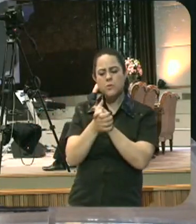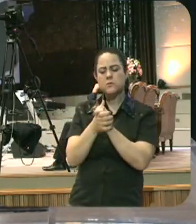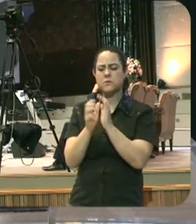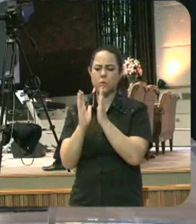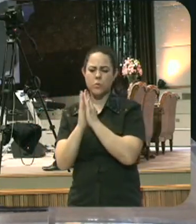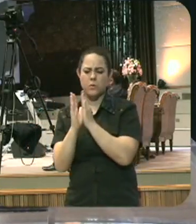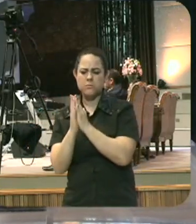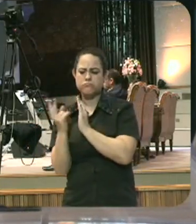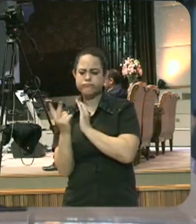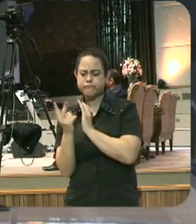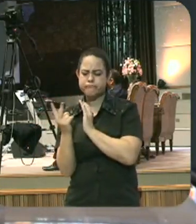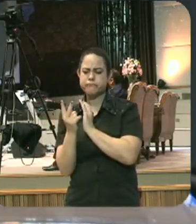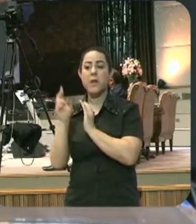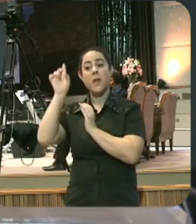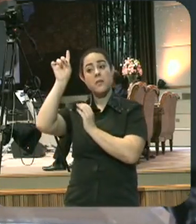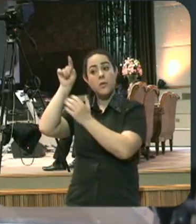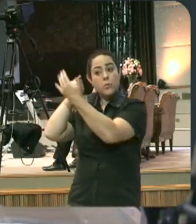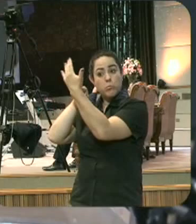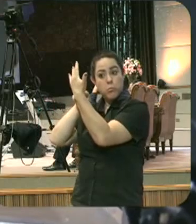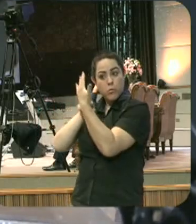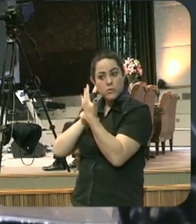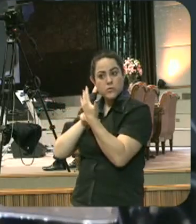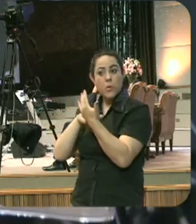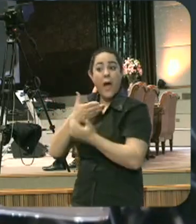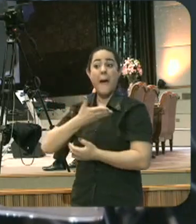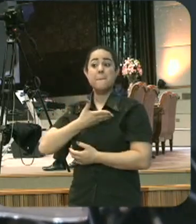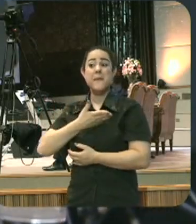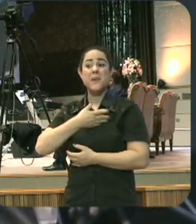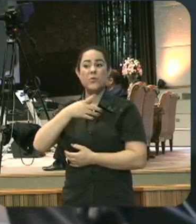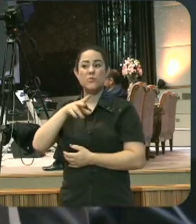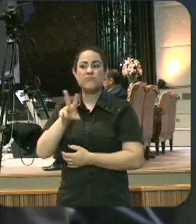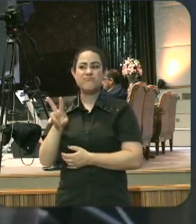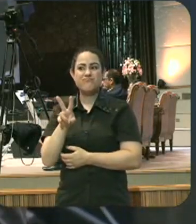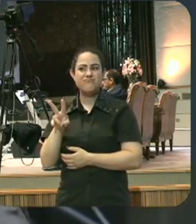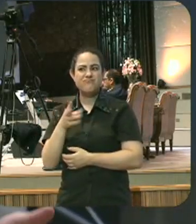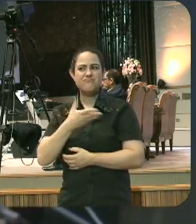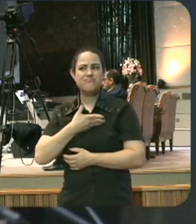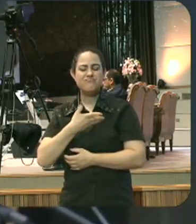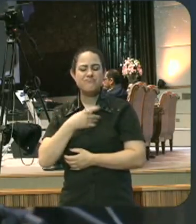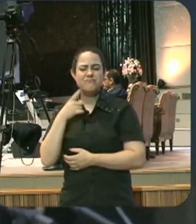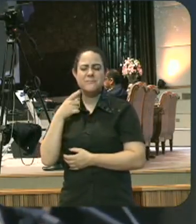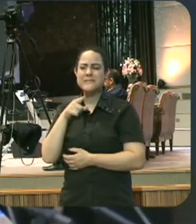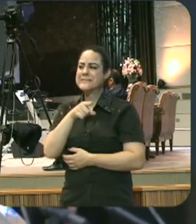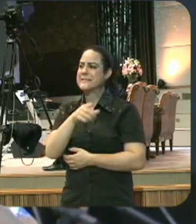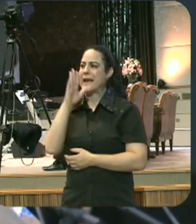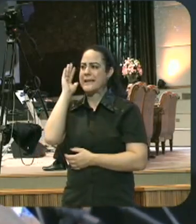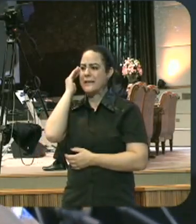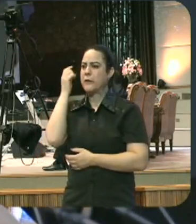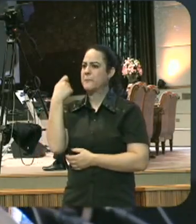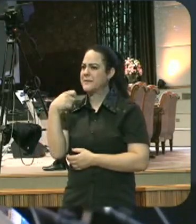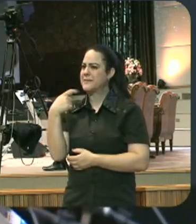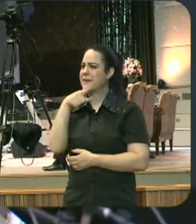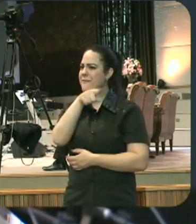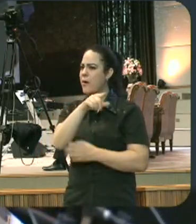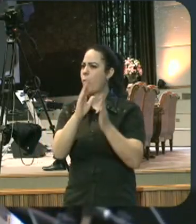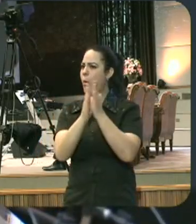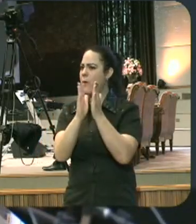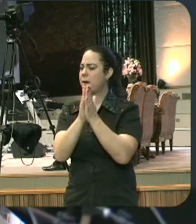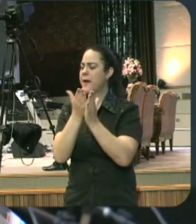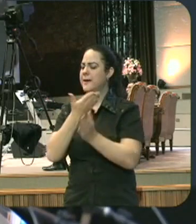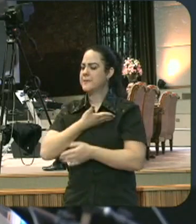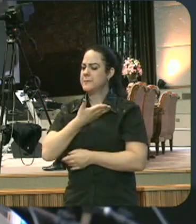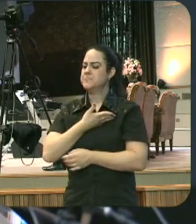orando, e Deus começou a mostrar um amigo deles. E eles entenderam que eles deveriam orar pelo